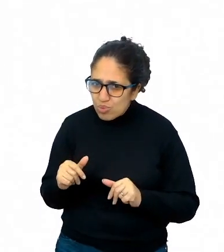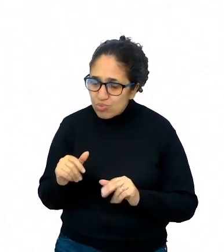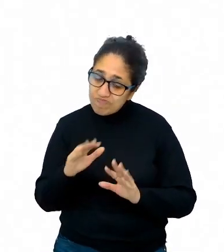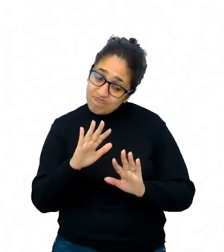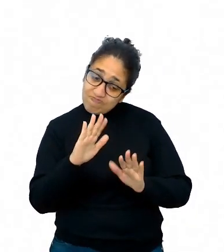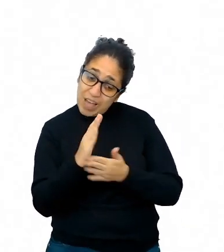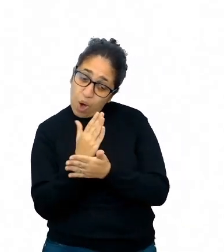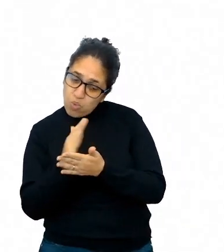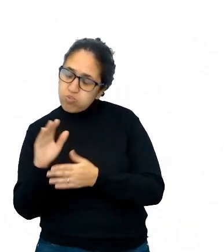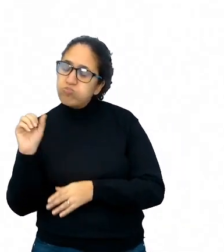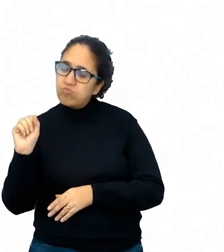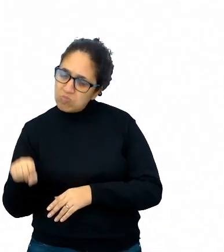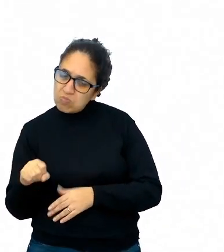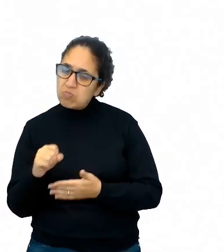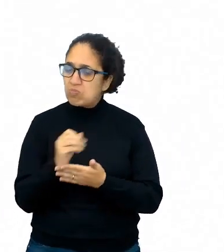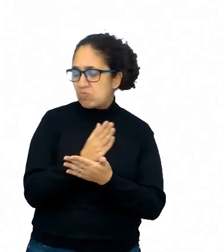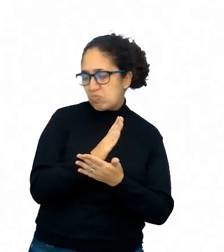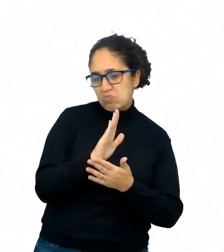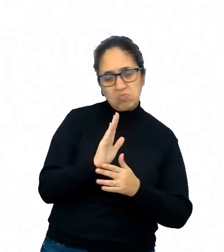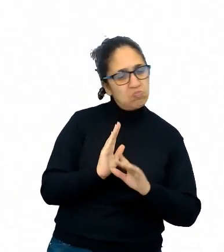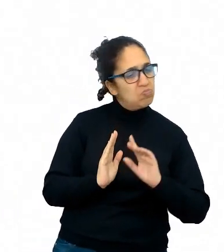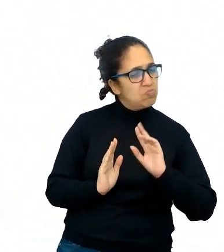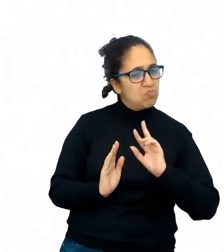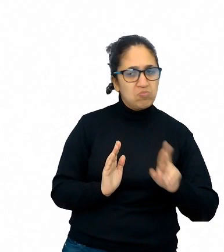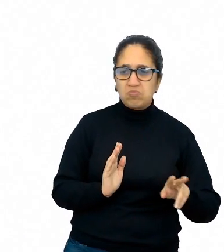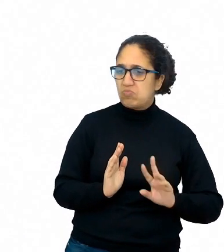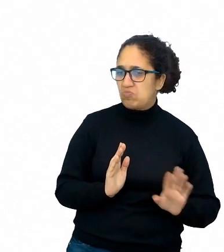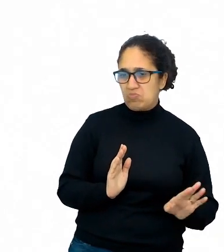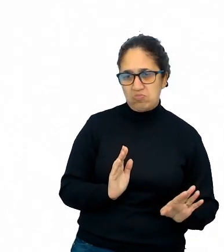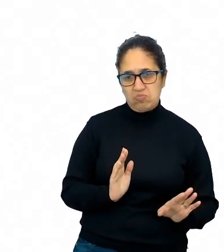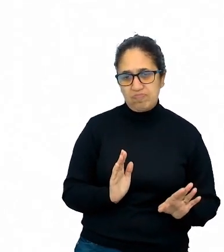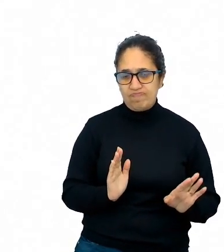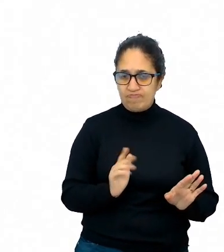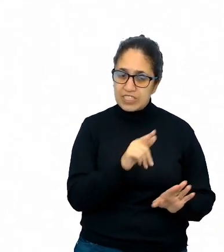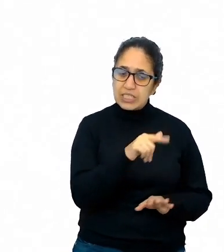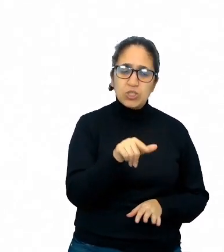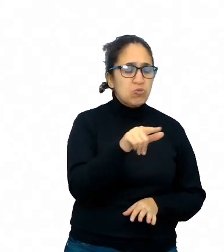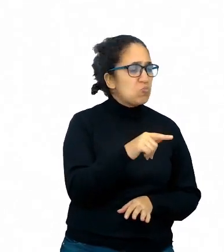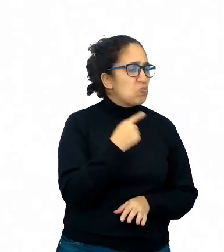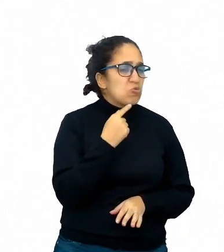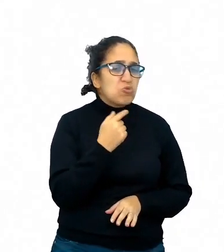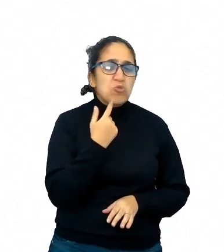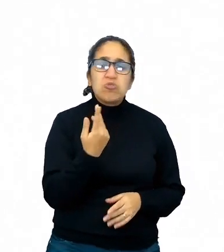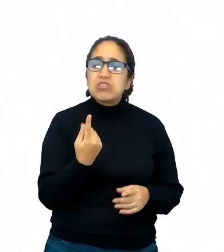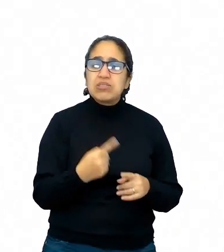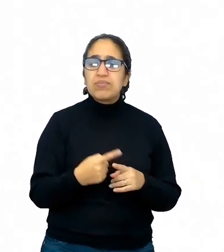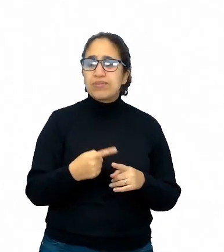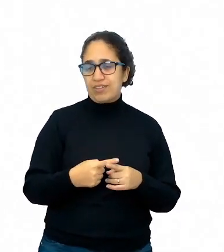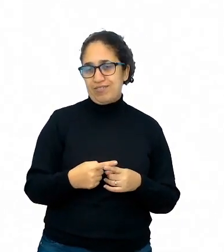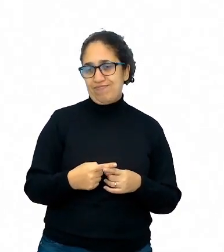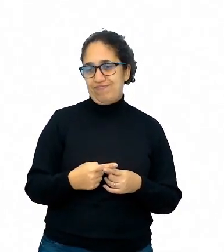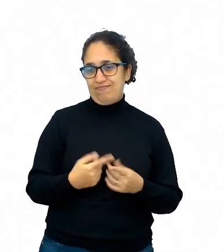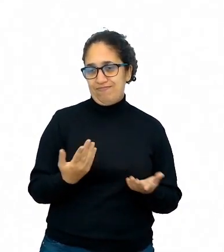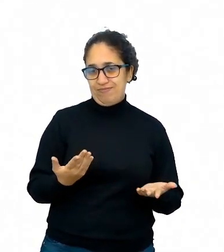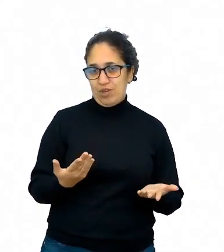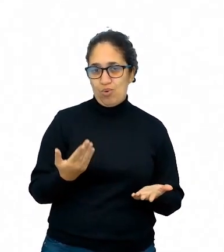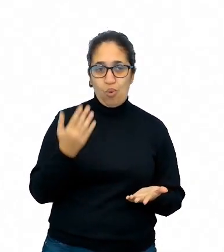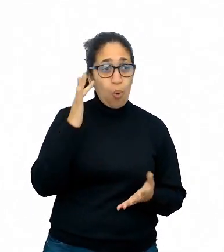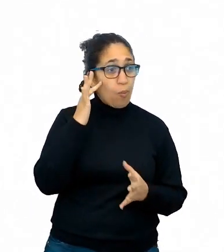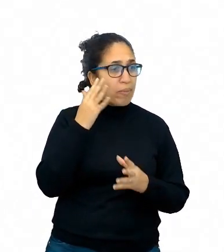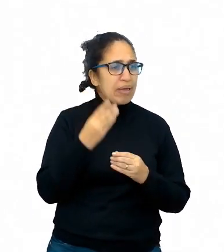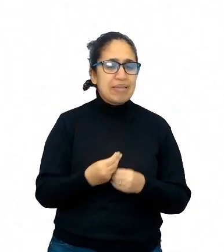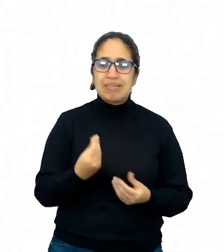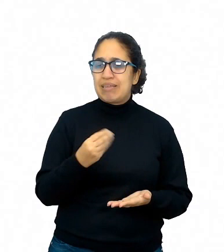sim, né? Outros não. E esses que não conseguiram realizar, por quê? Né? Por quê? Porque faltou